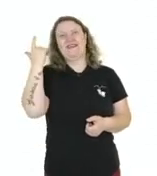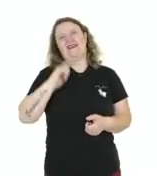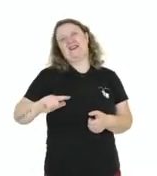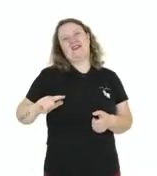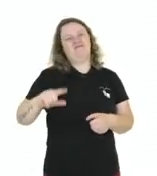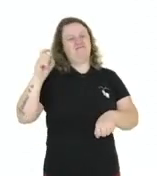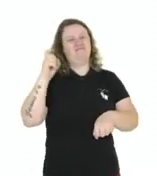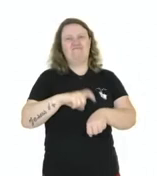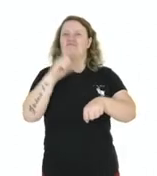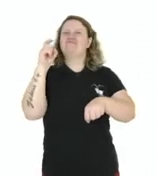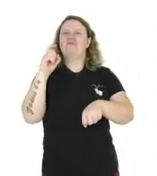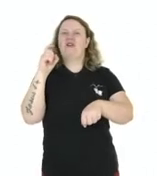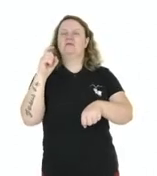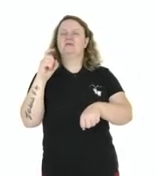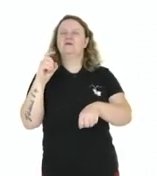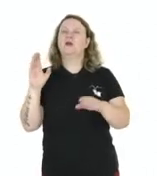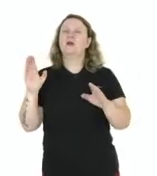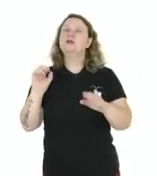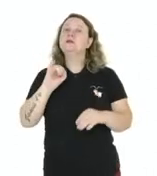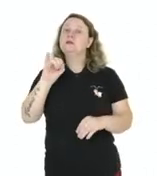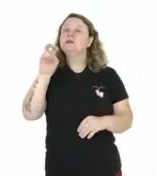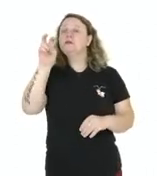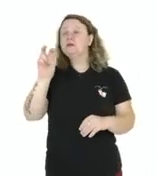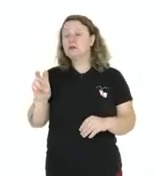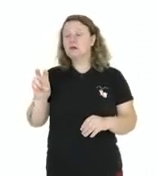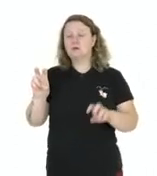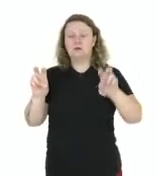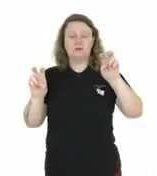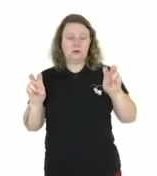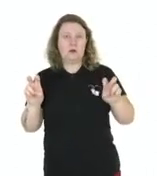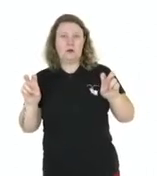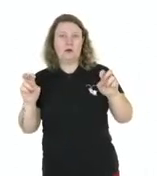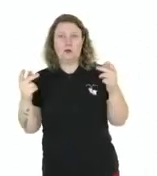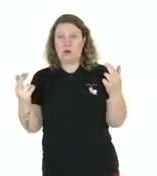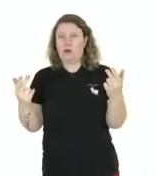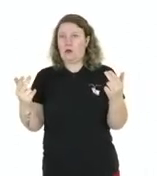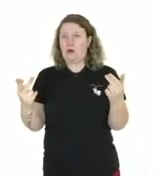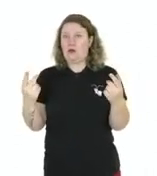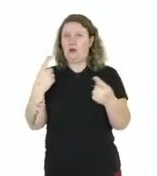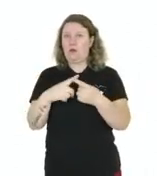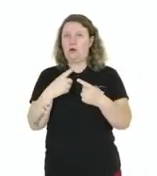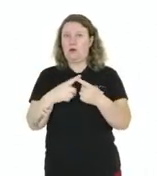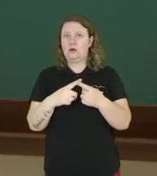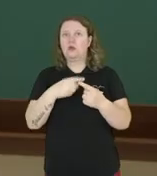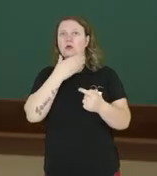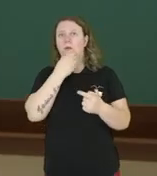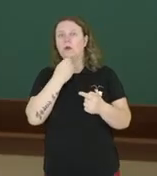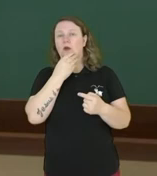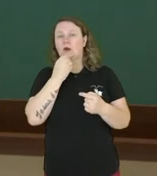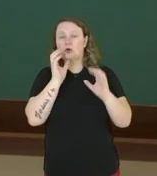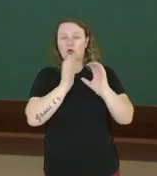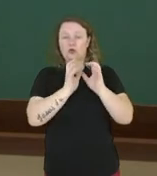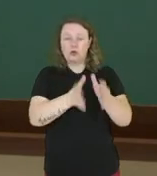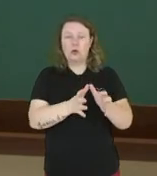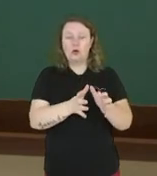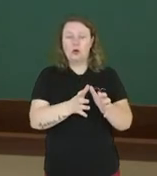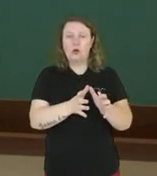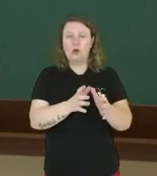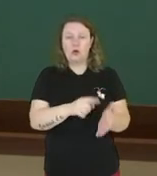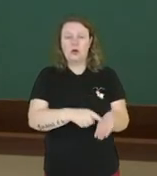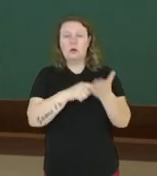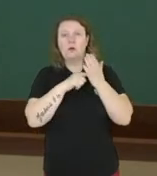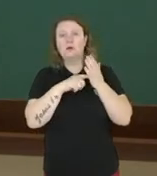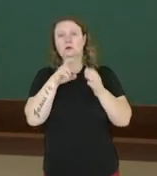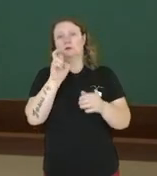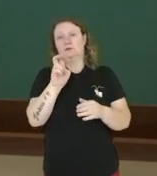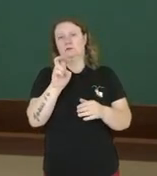ela ganha. E se der 5, empata. Porque o Jorge jogou na nossa situação e caiu 5. Então essa é a nossa